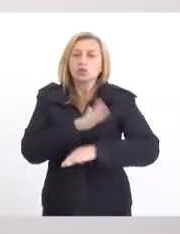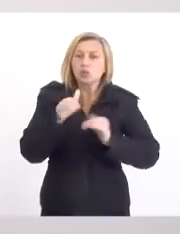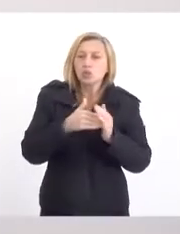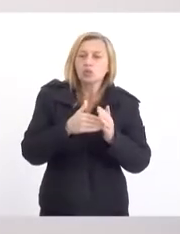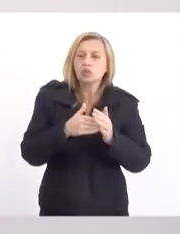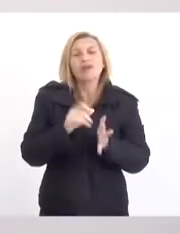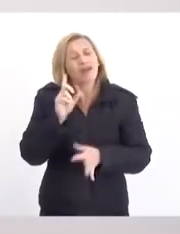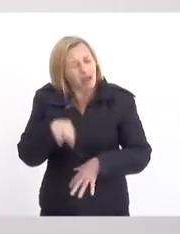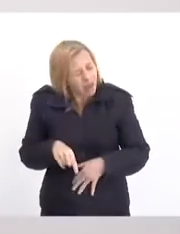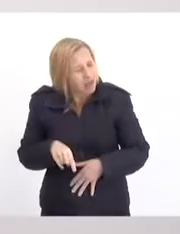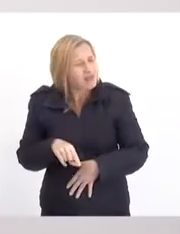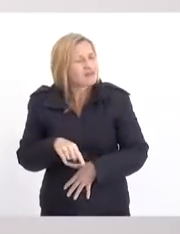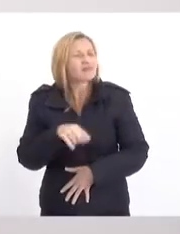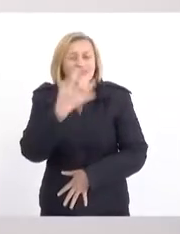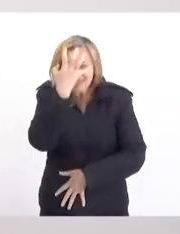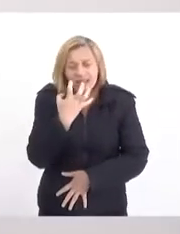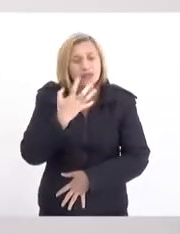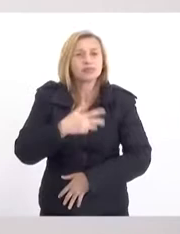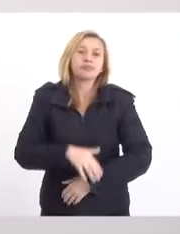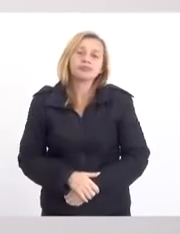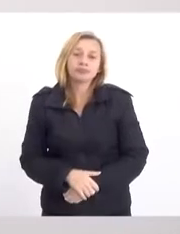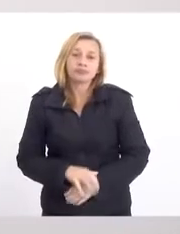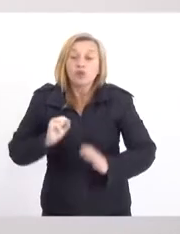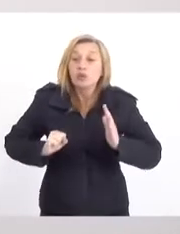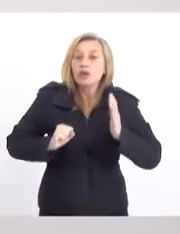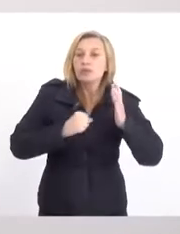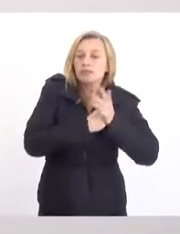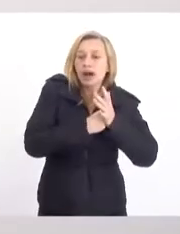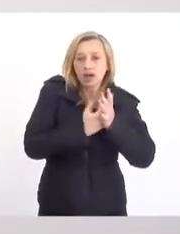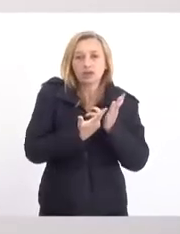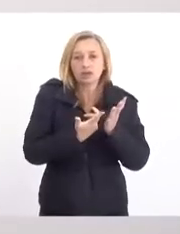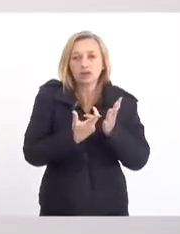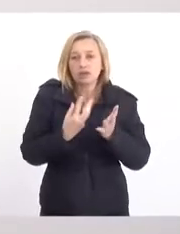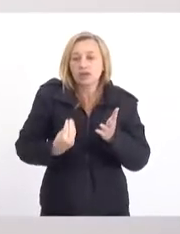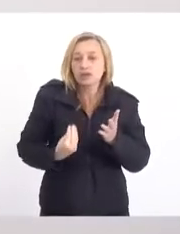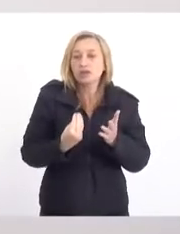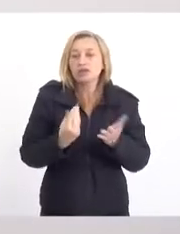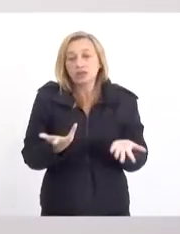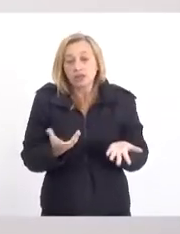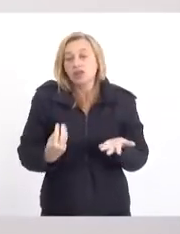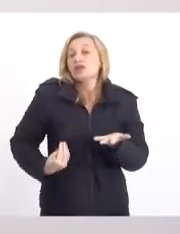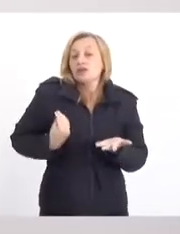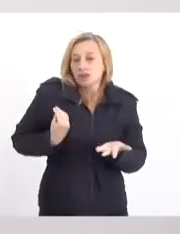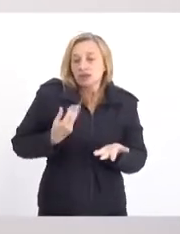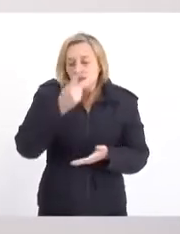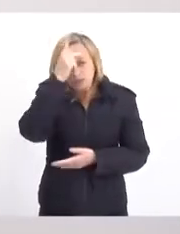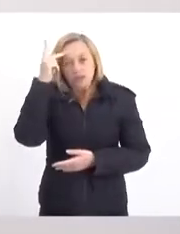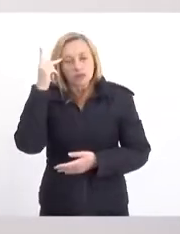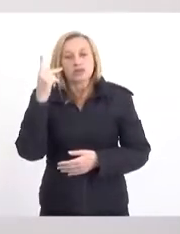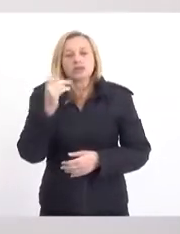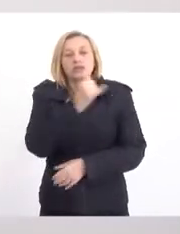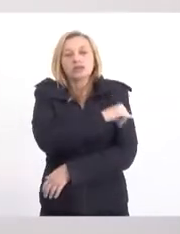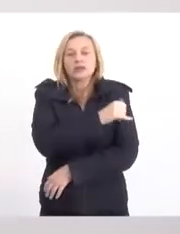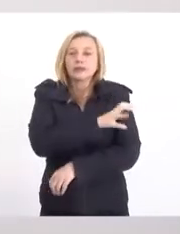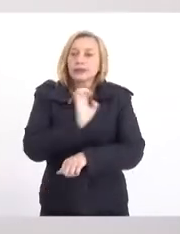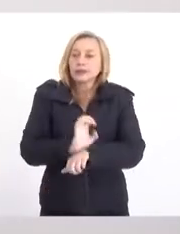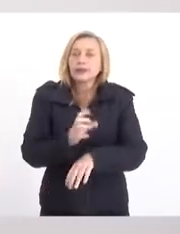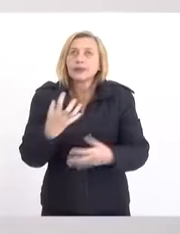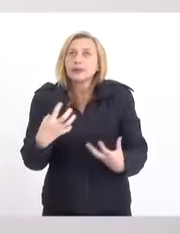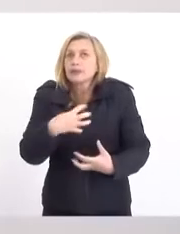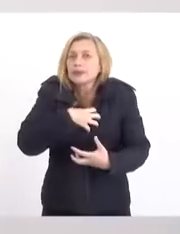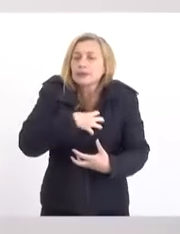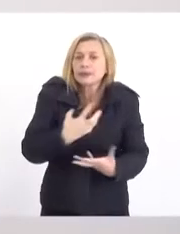é sério. O impacto gerou vida das pessoas no estado do Rio de Janeiro. Então, nesse